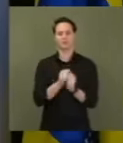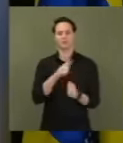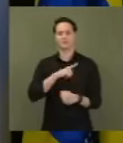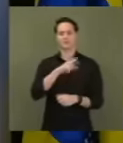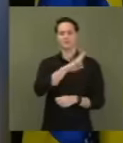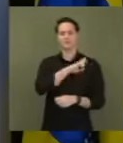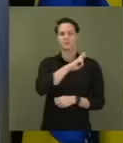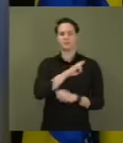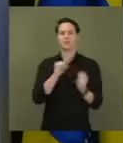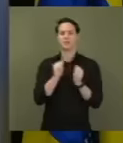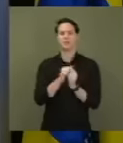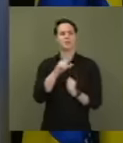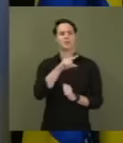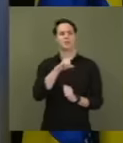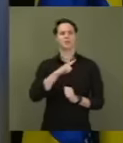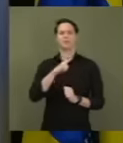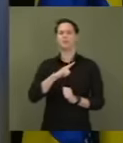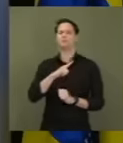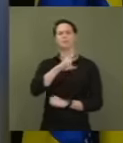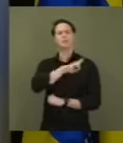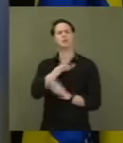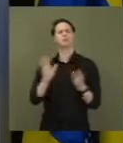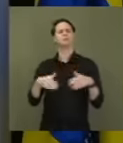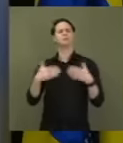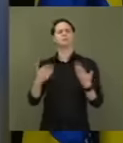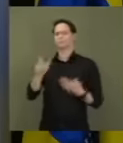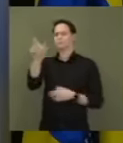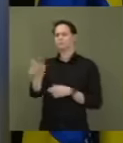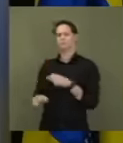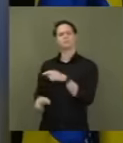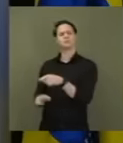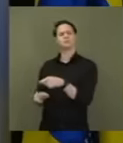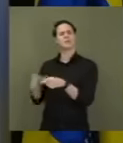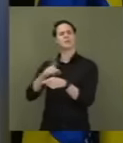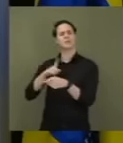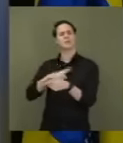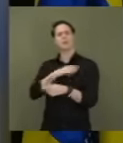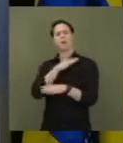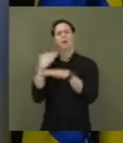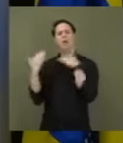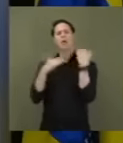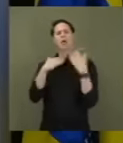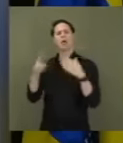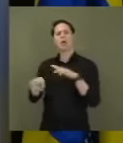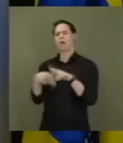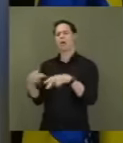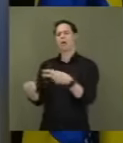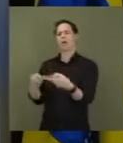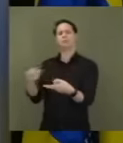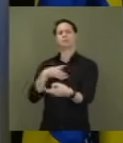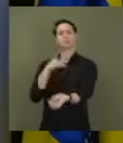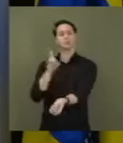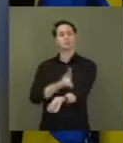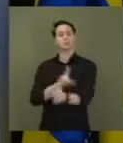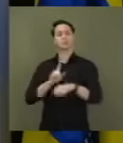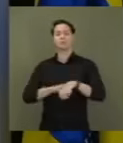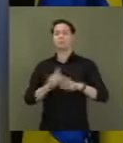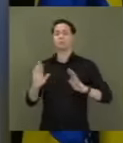Jorge Seife, quem vai se responsabilizar por mortes por dengue nesse